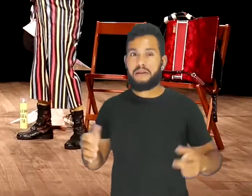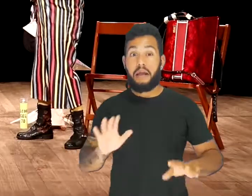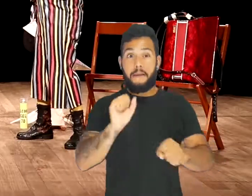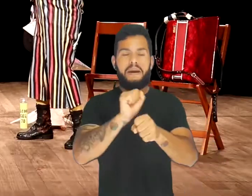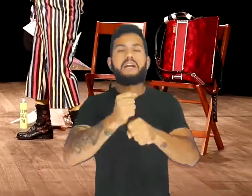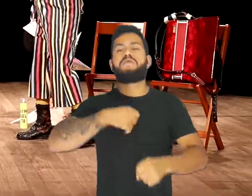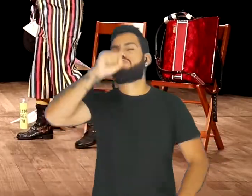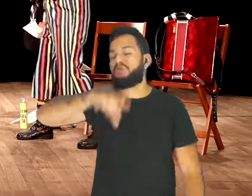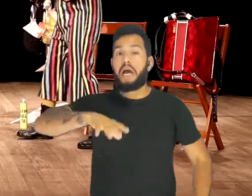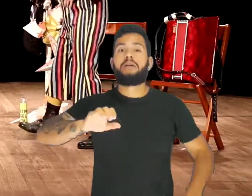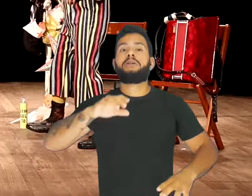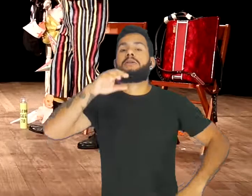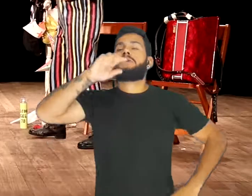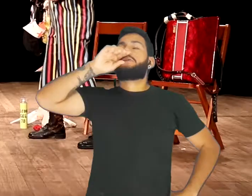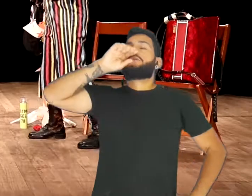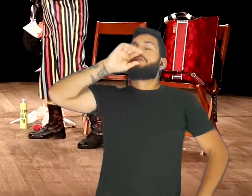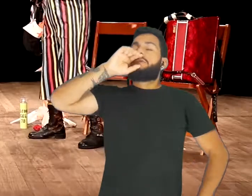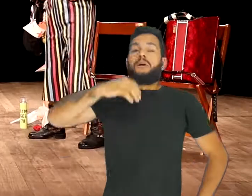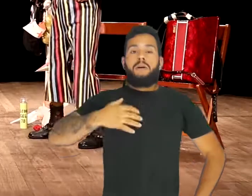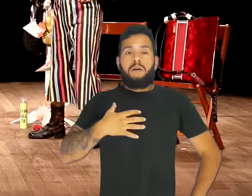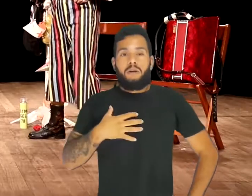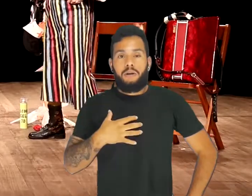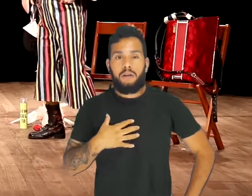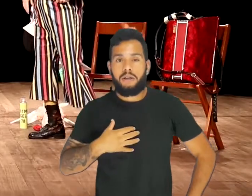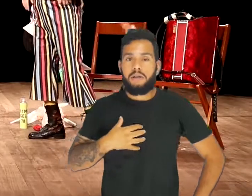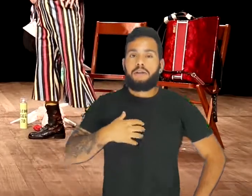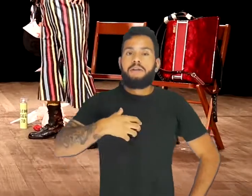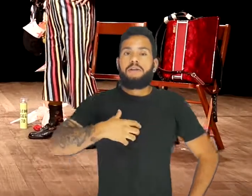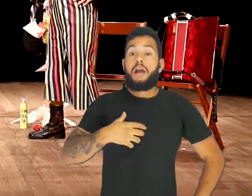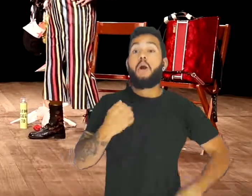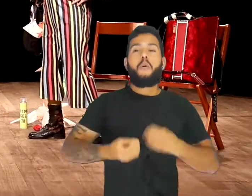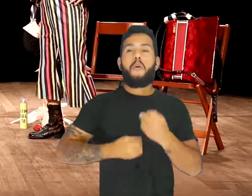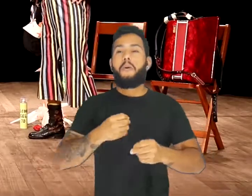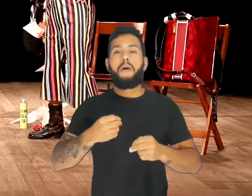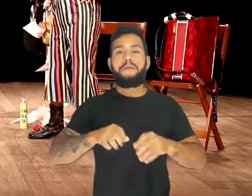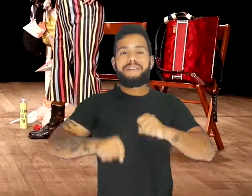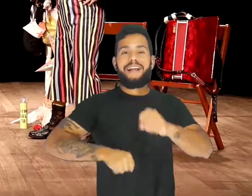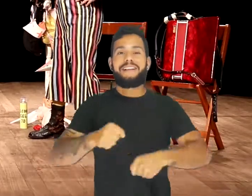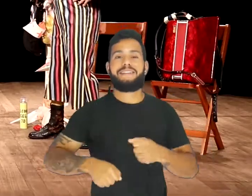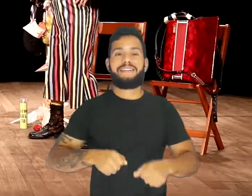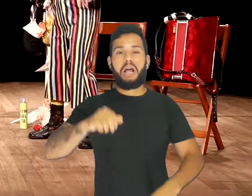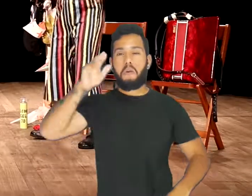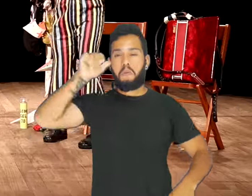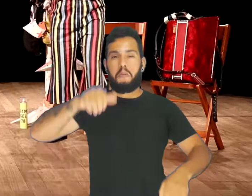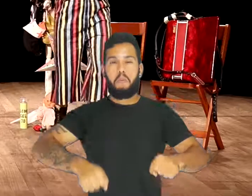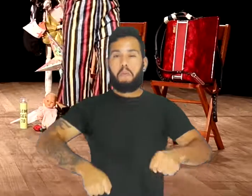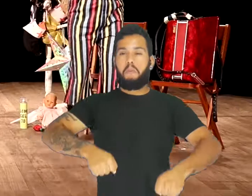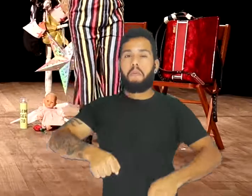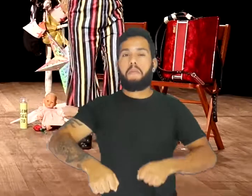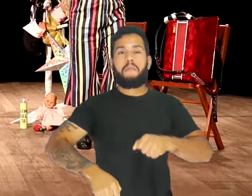Mas só sabe andar de bicicleta. É hoje, eu vou trazer a bicicleta para a mesa aqui, ó. Cuidado que eu vou espirrar, vamos pra lá.